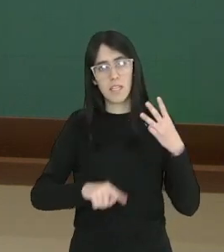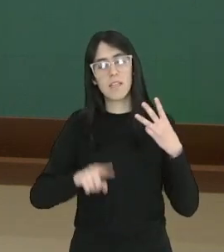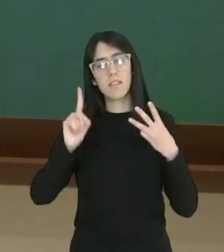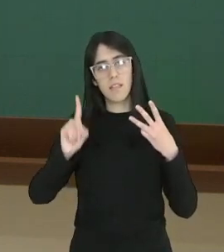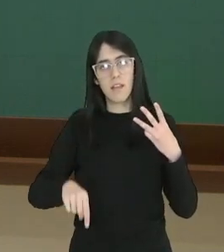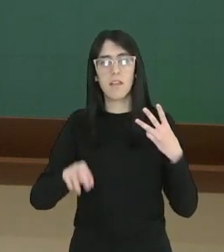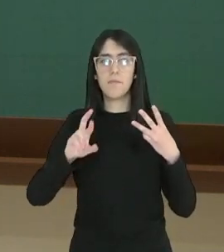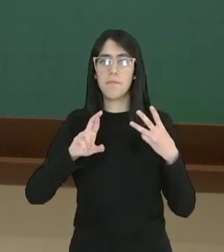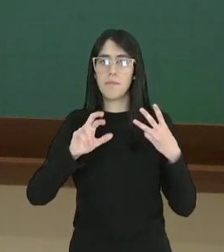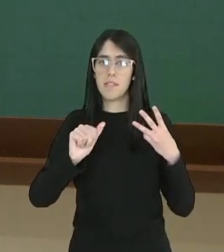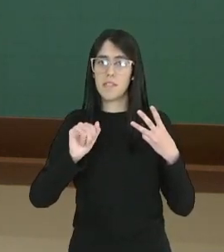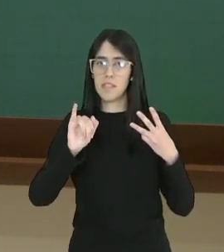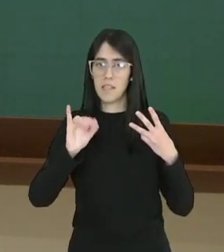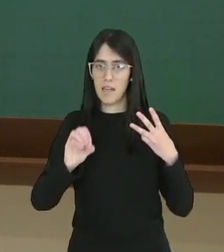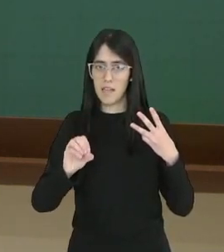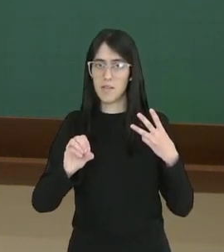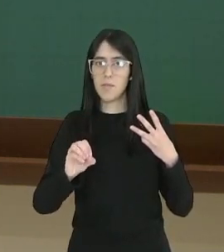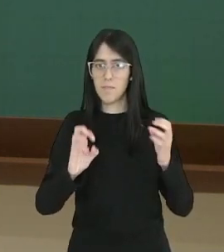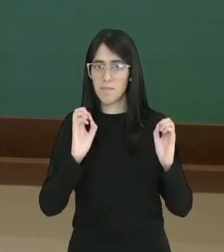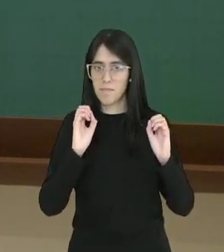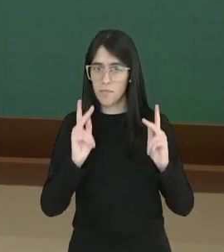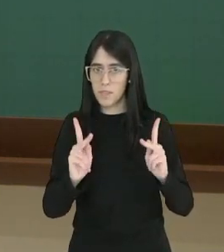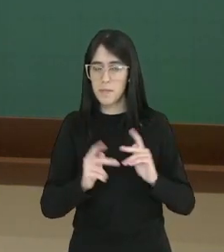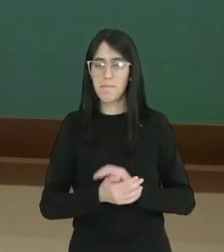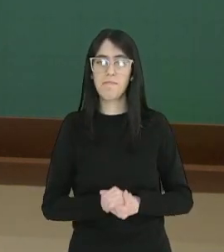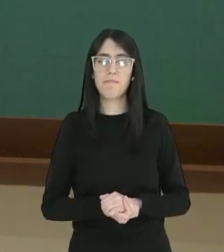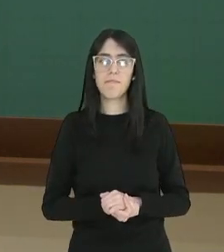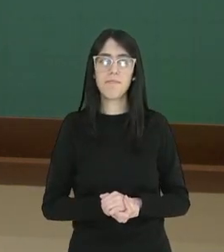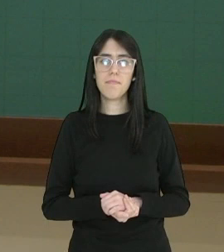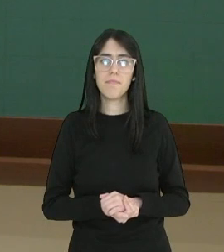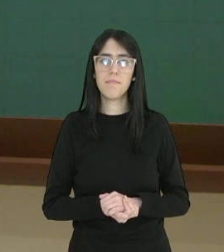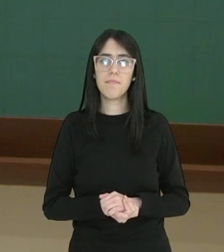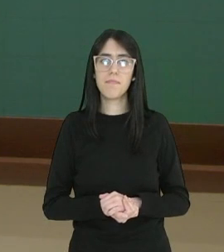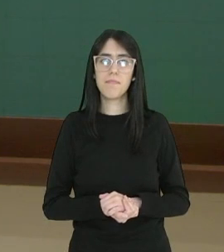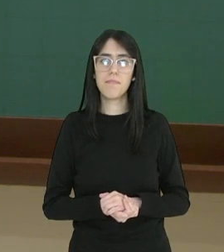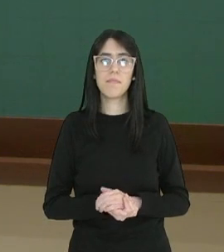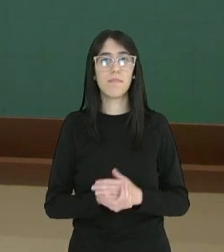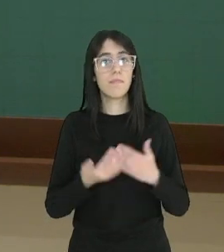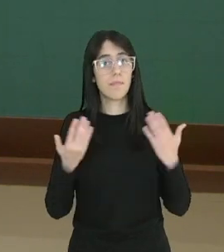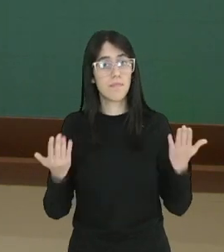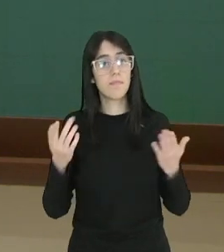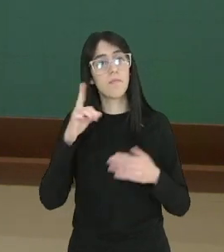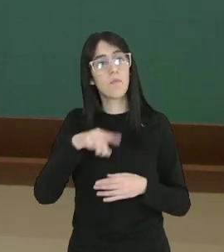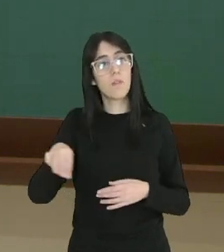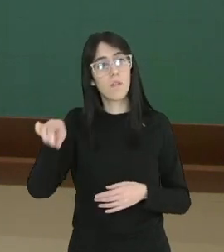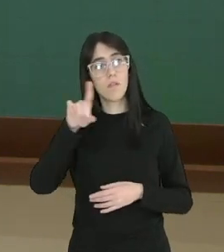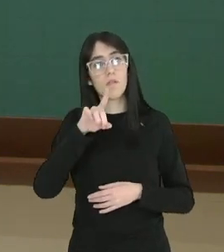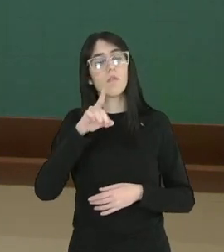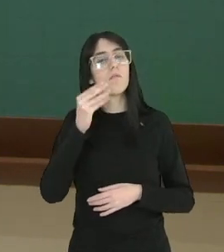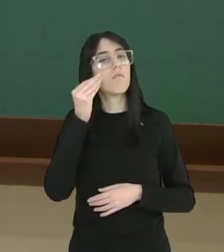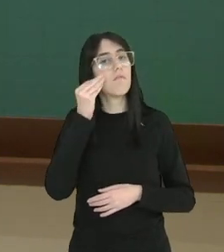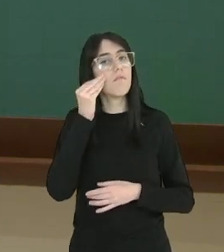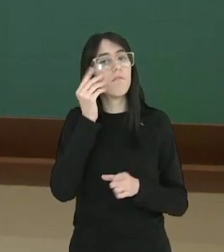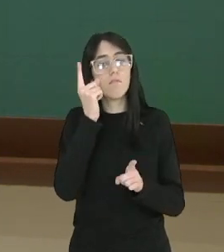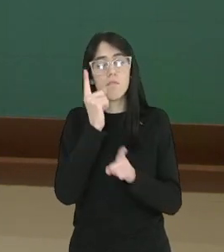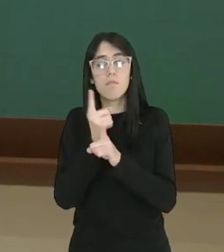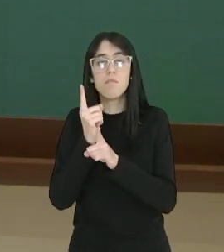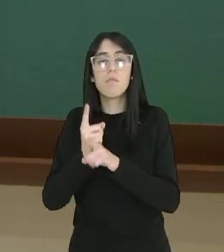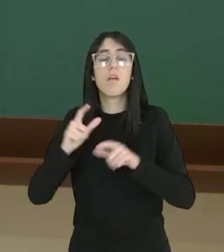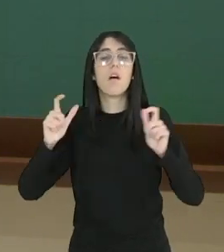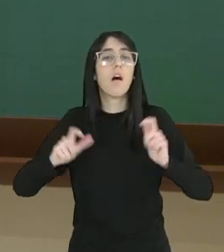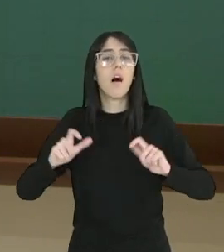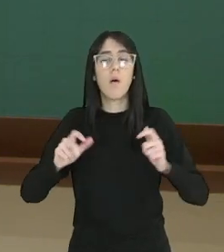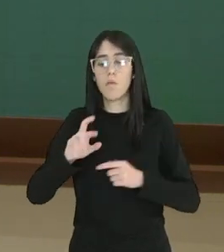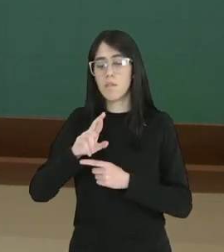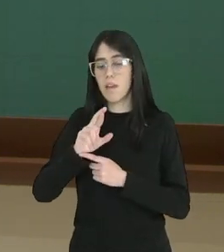nesta circunferência estão representados 3 raios, ok? Então, vocês vão aí localizar o raio